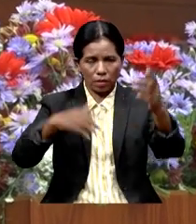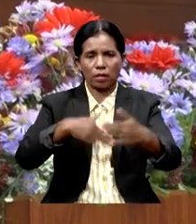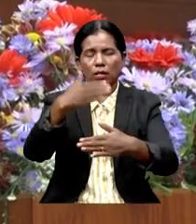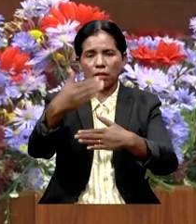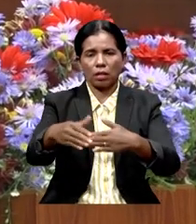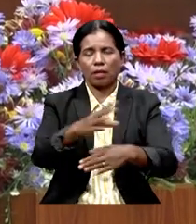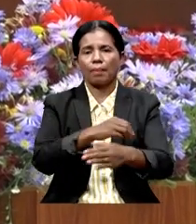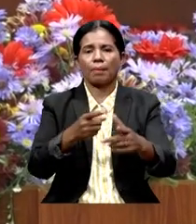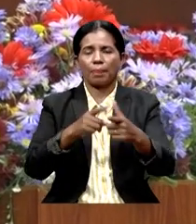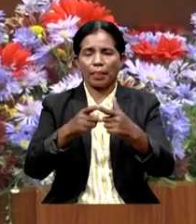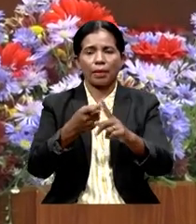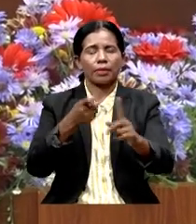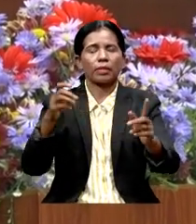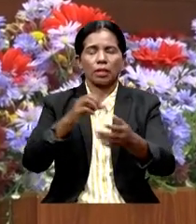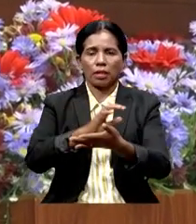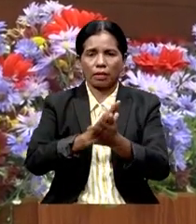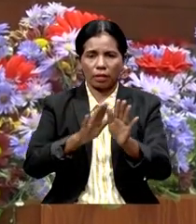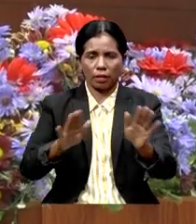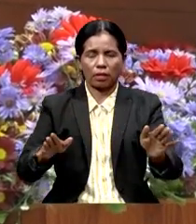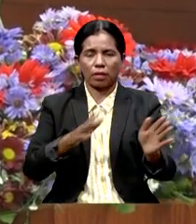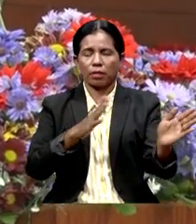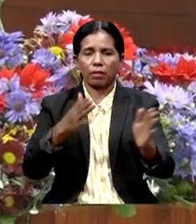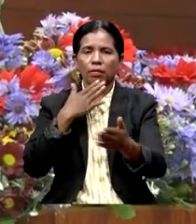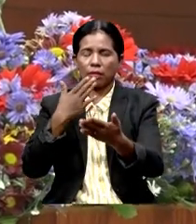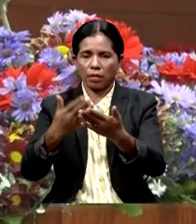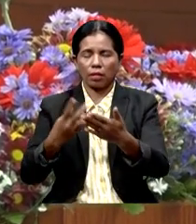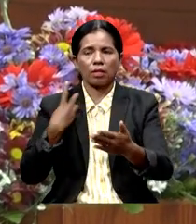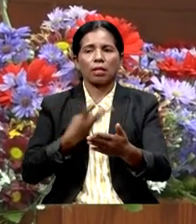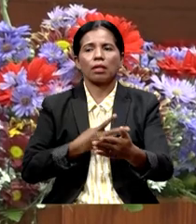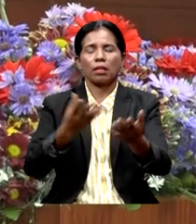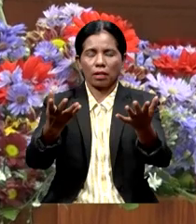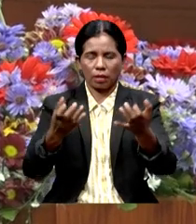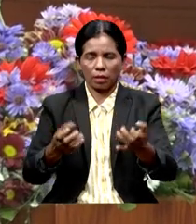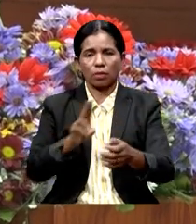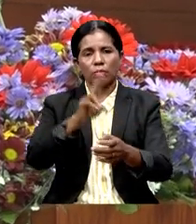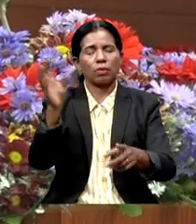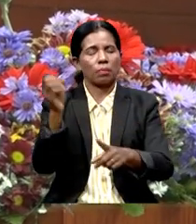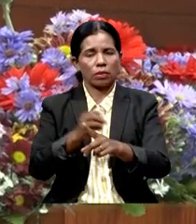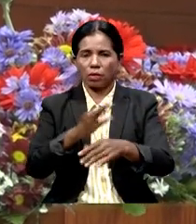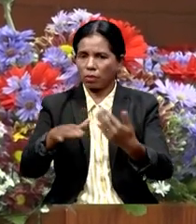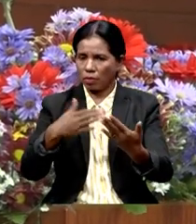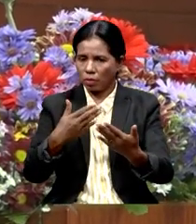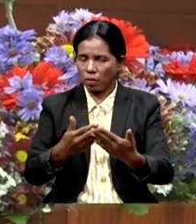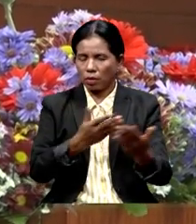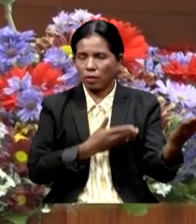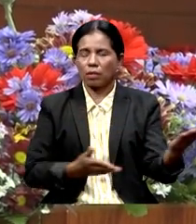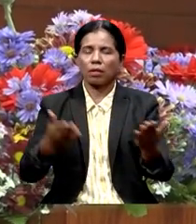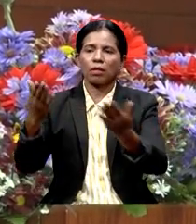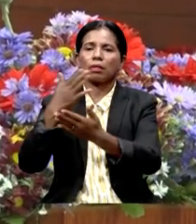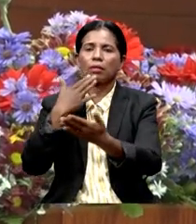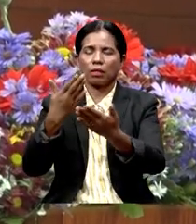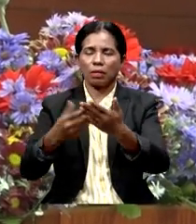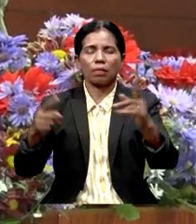transição crucial, usa estabilidade para prosperidade no Itahakara que aproveita a oportunidade de Hototo, orilori